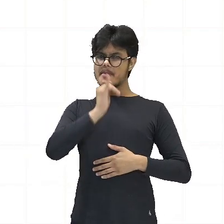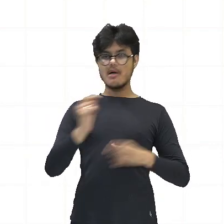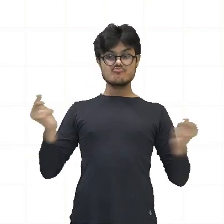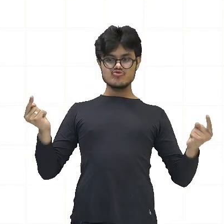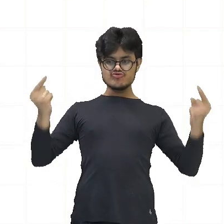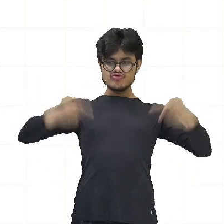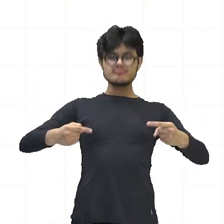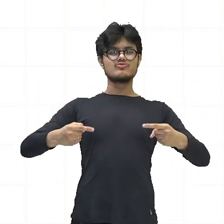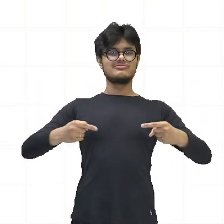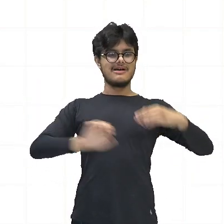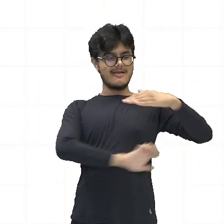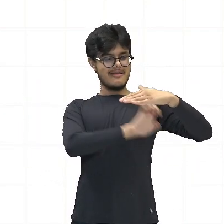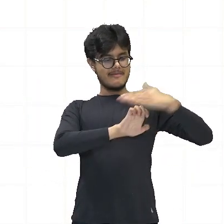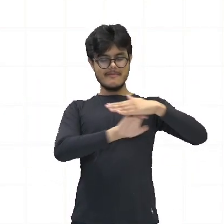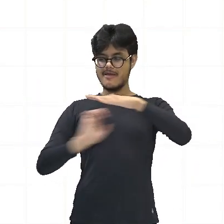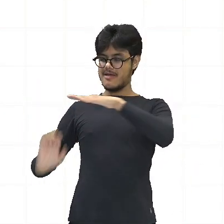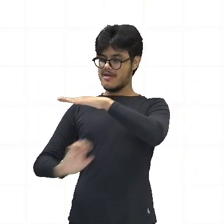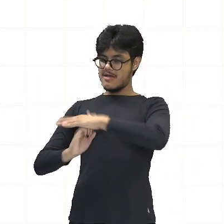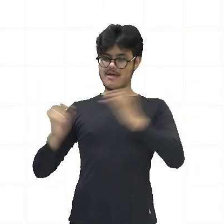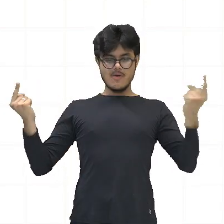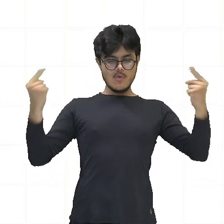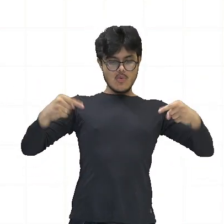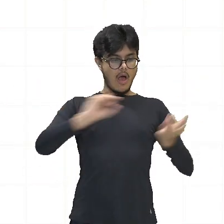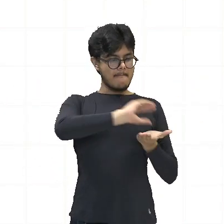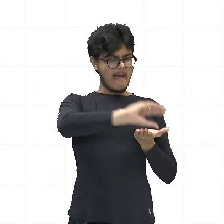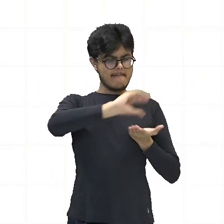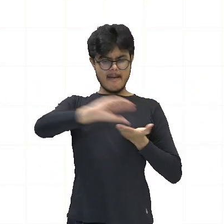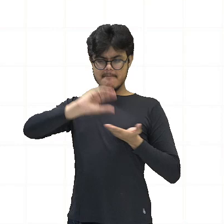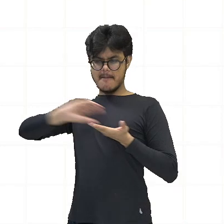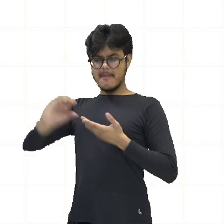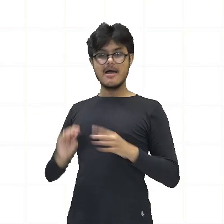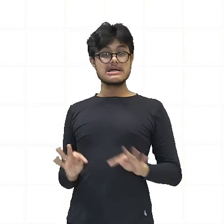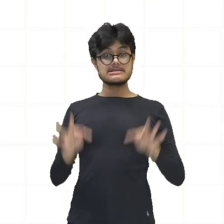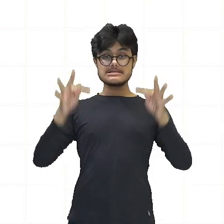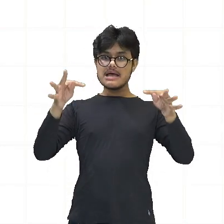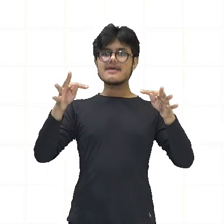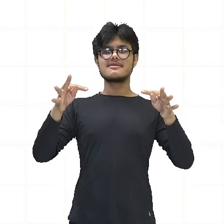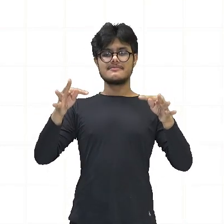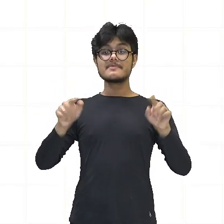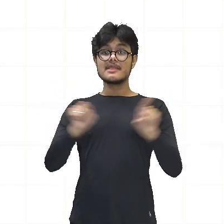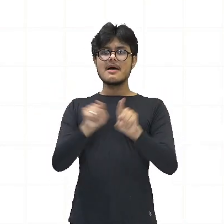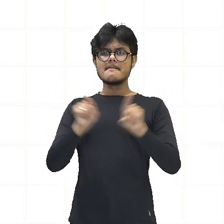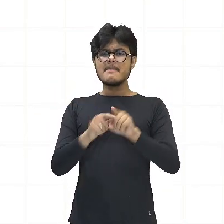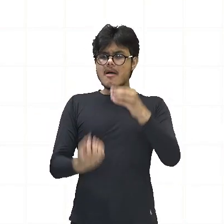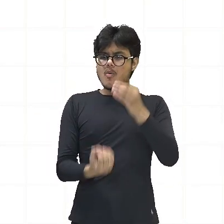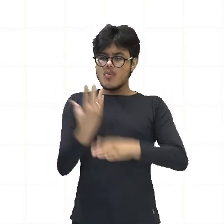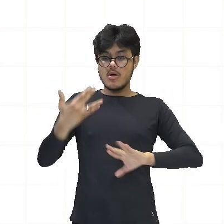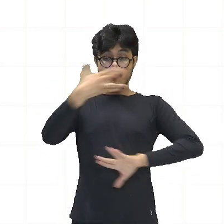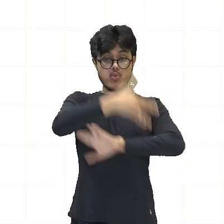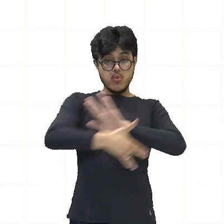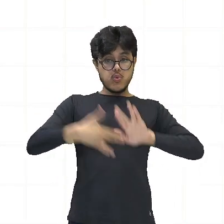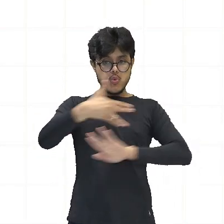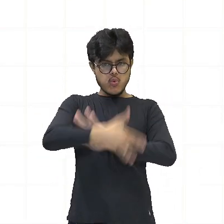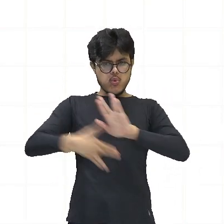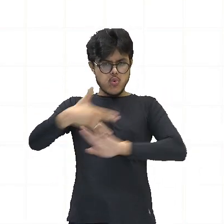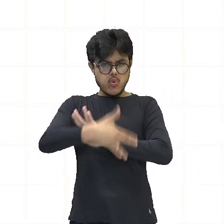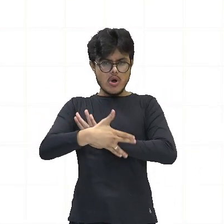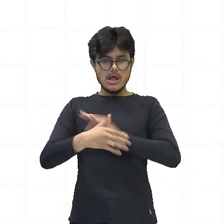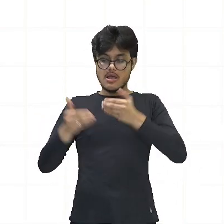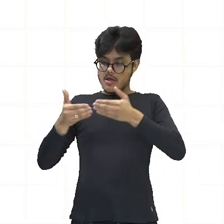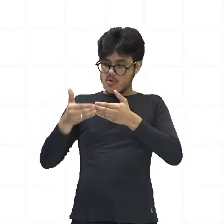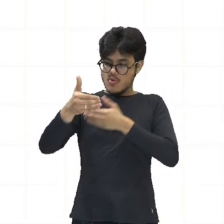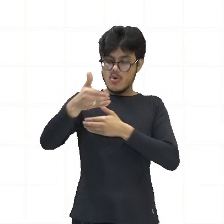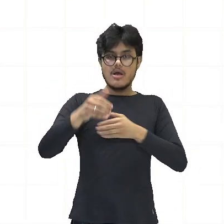o investimento em tecnologia, o desenvolvimento do transporte ferroviário e a ampliação do